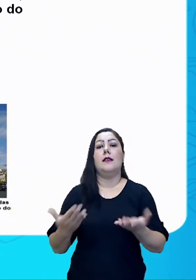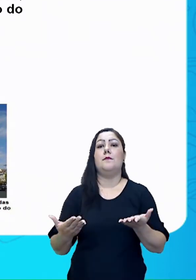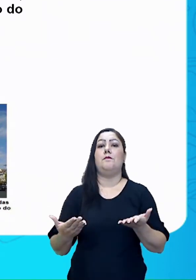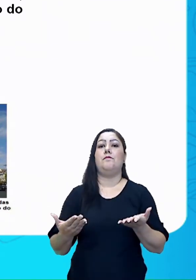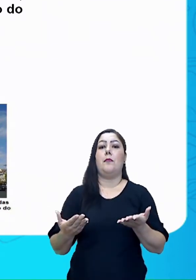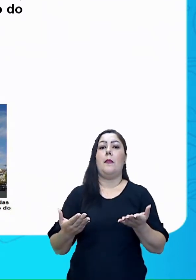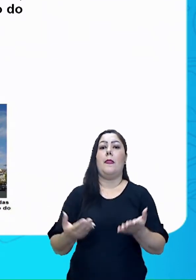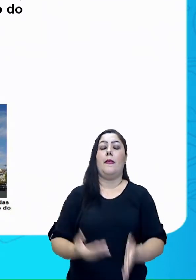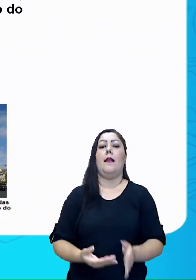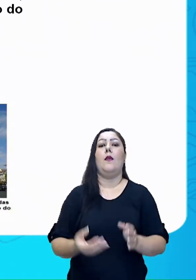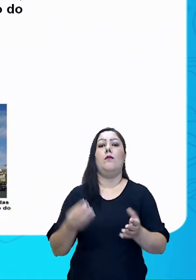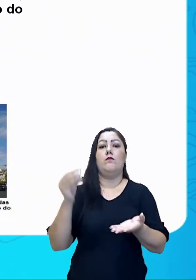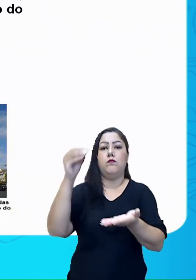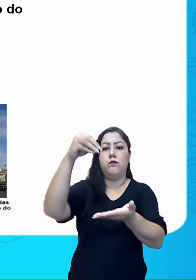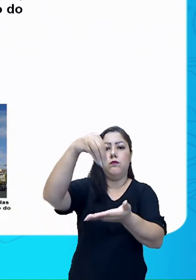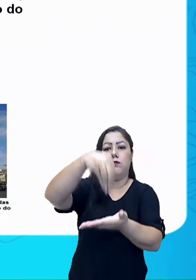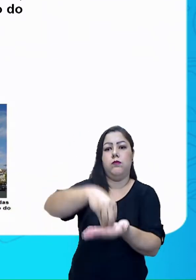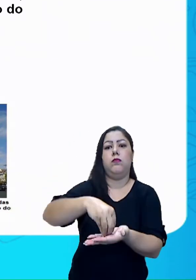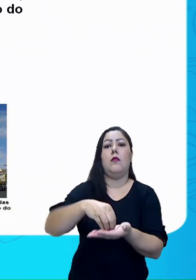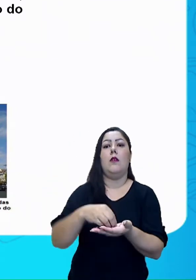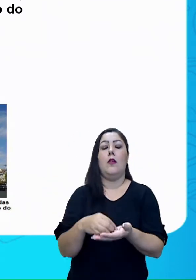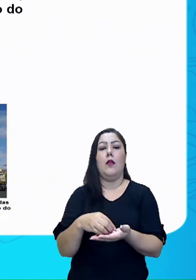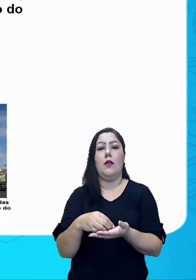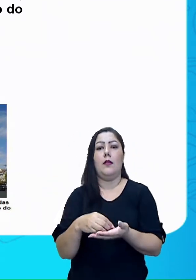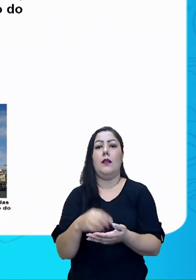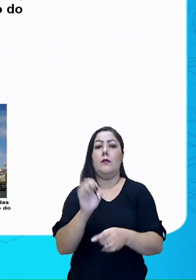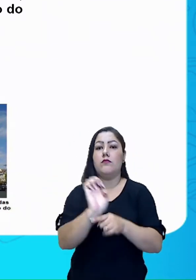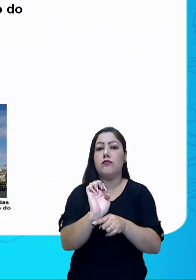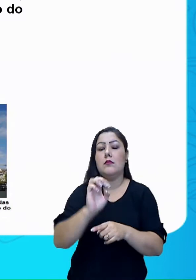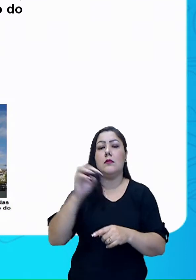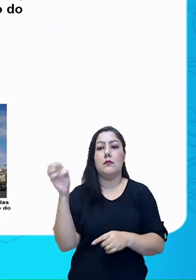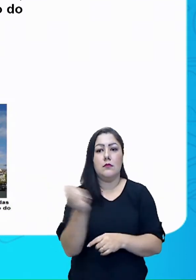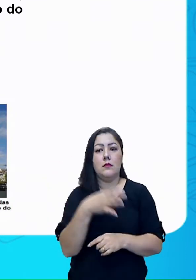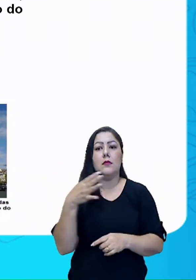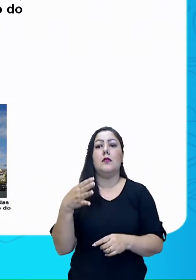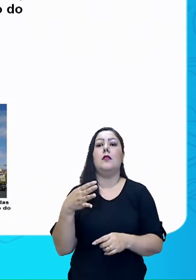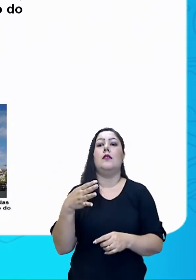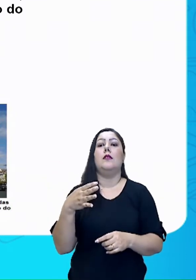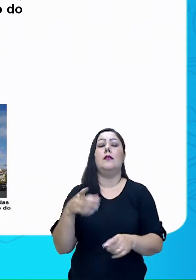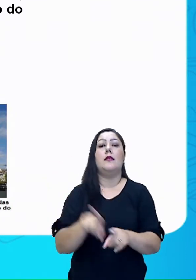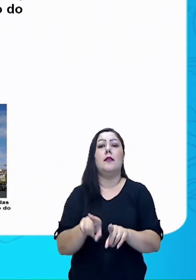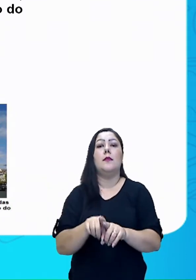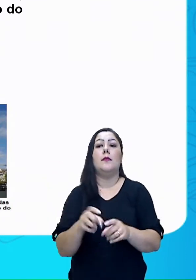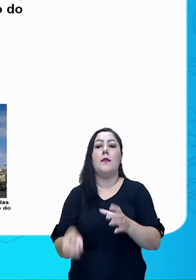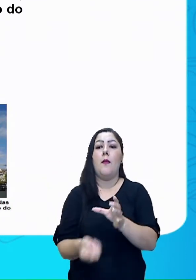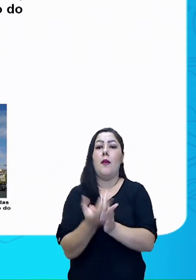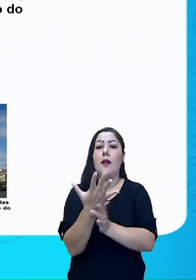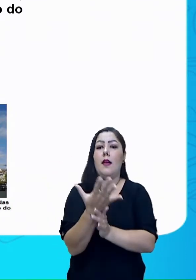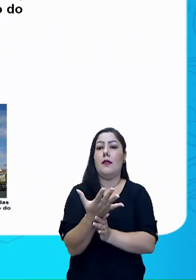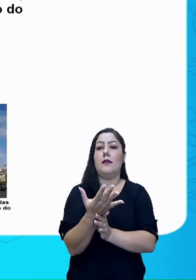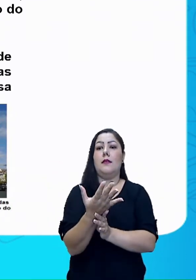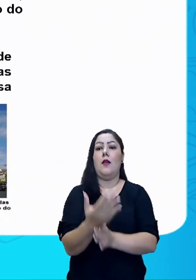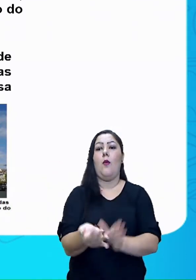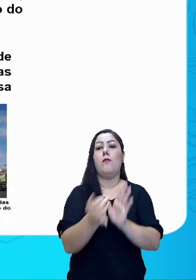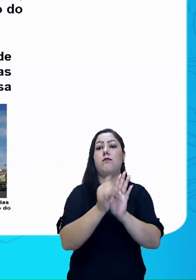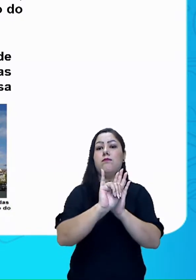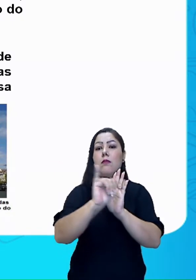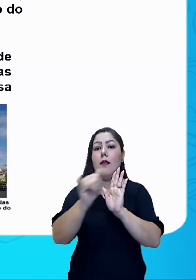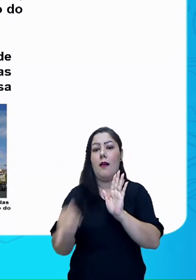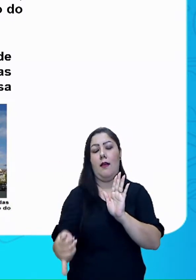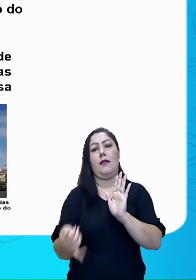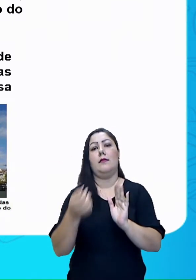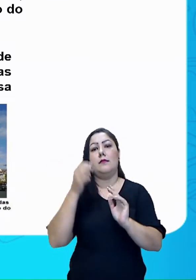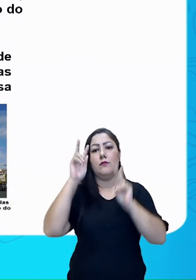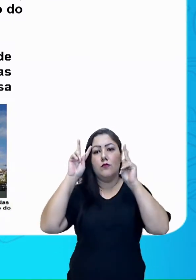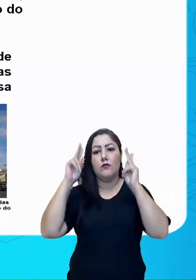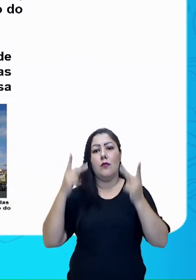estamos vendo aí um monumento que foi criado em memória aos mártires daquela época, desta revolução.